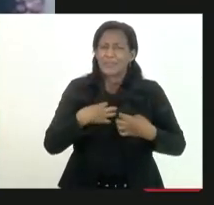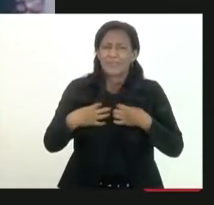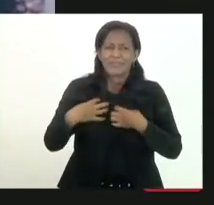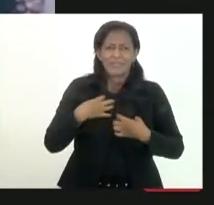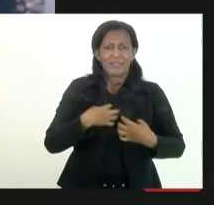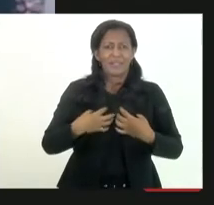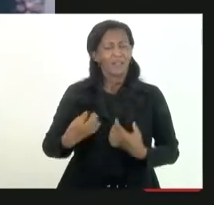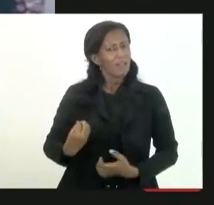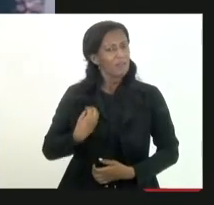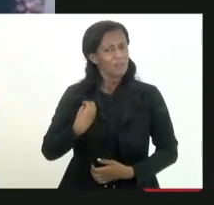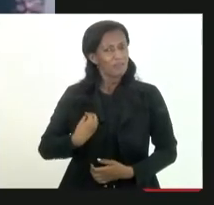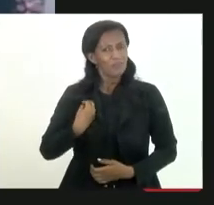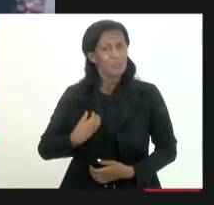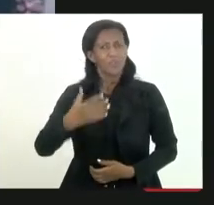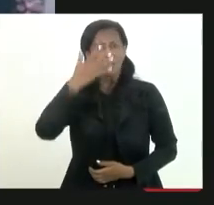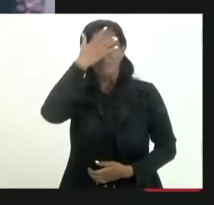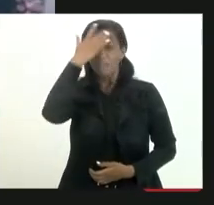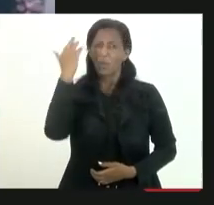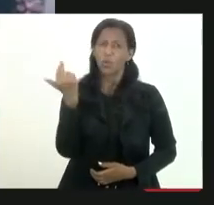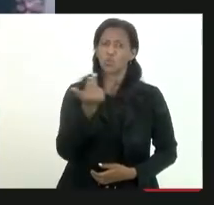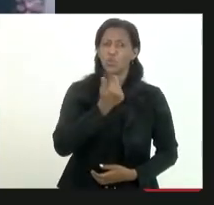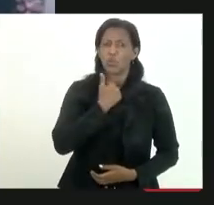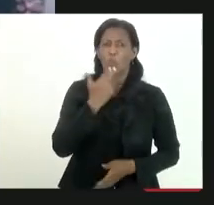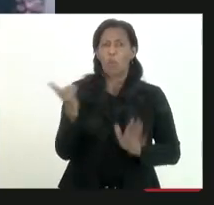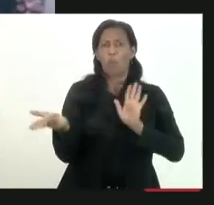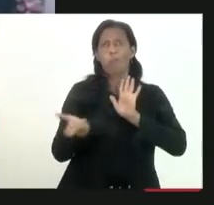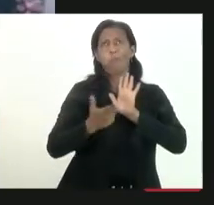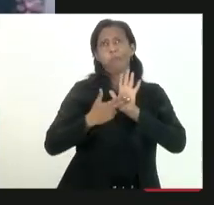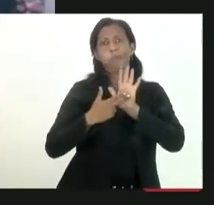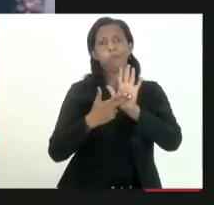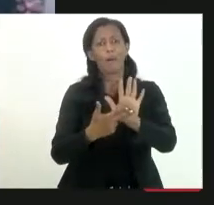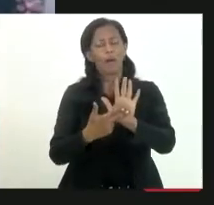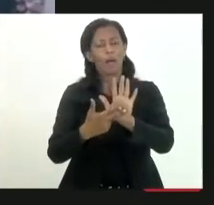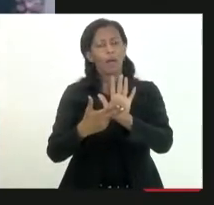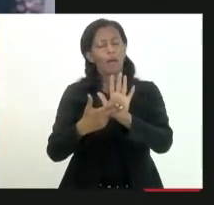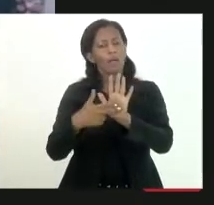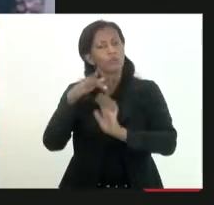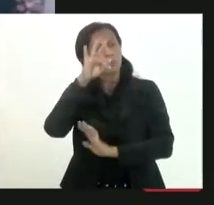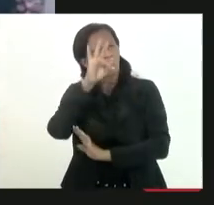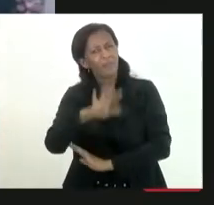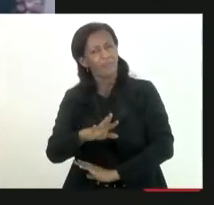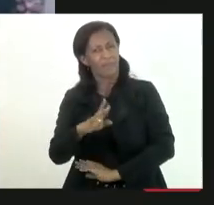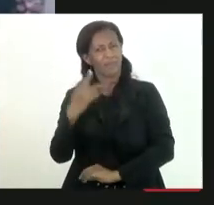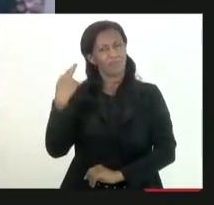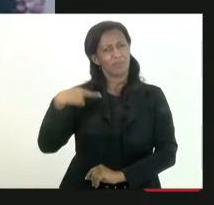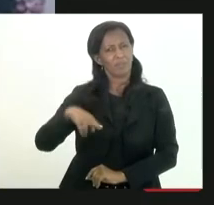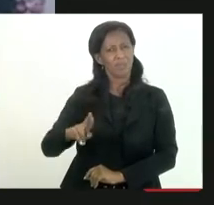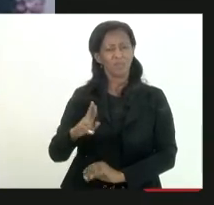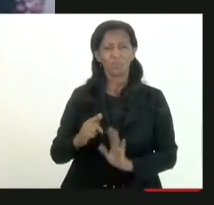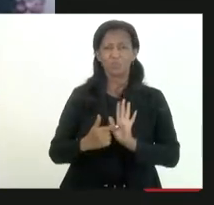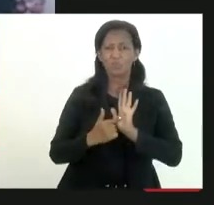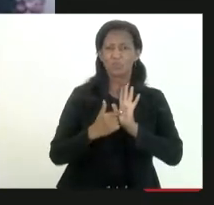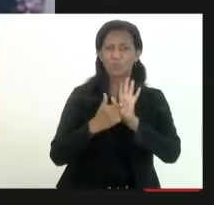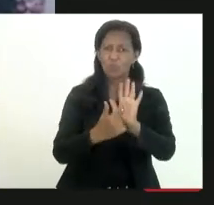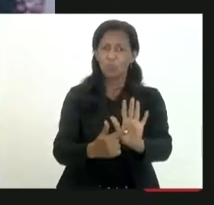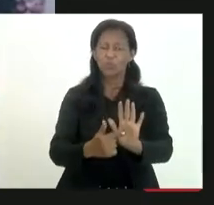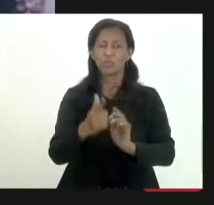vida das pessoas que não podem professar a sua fé, a sua religião, isso demonstra que